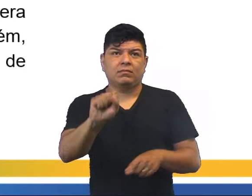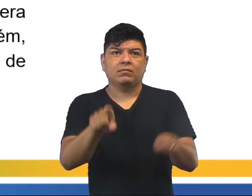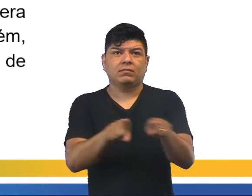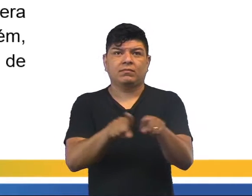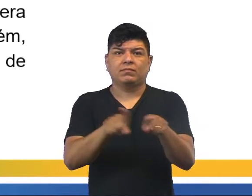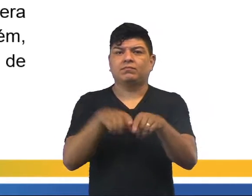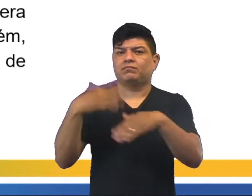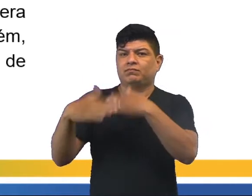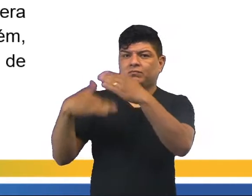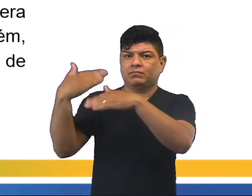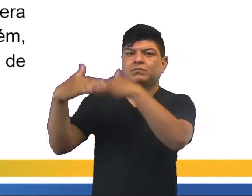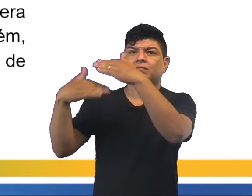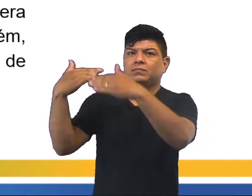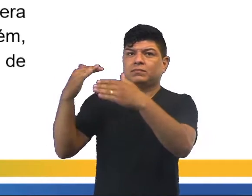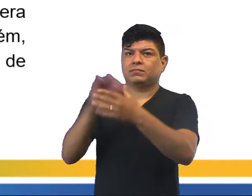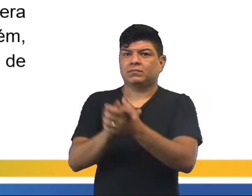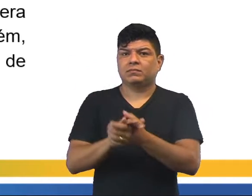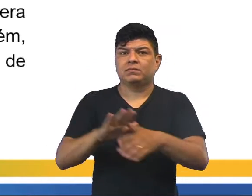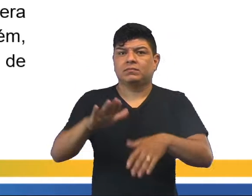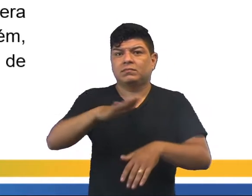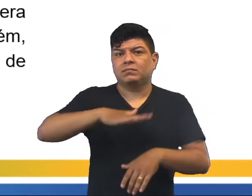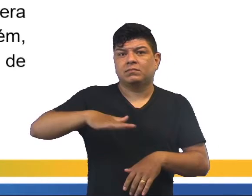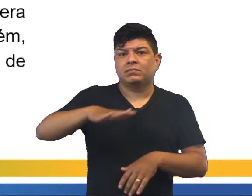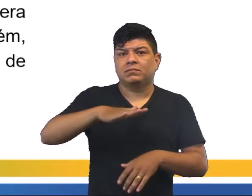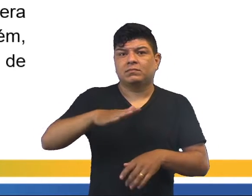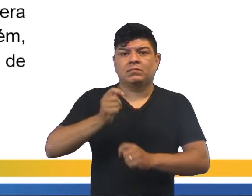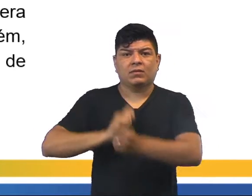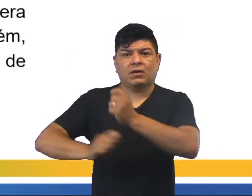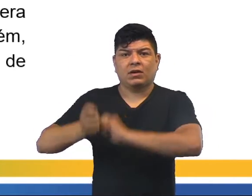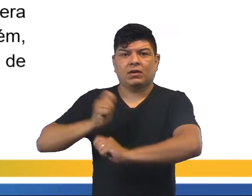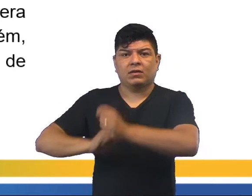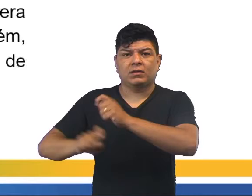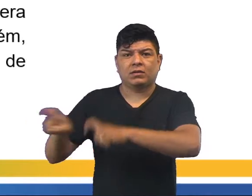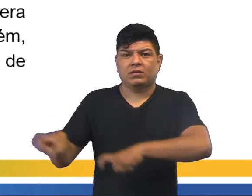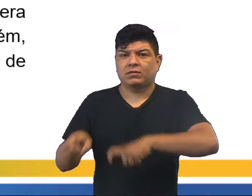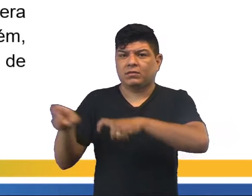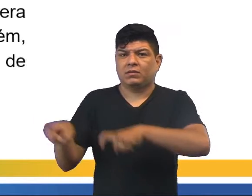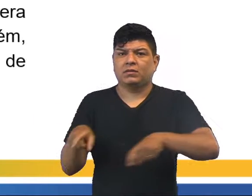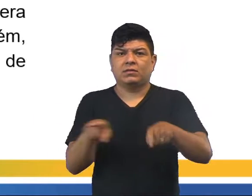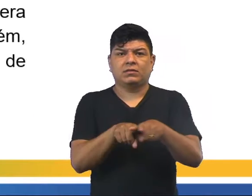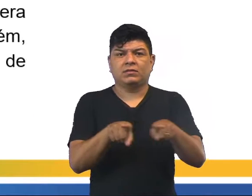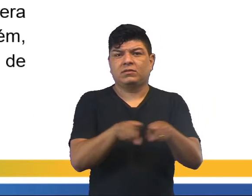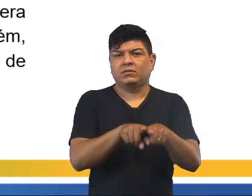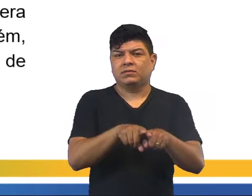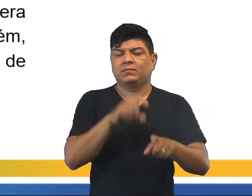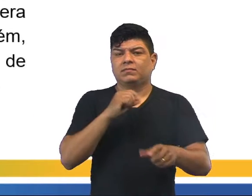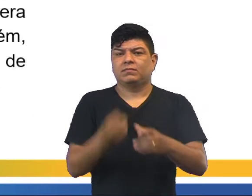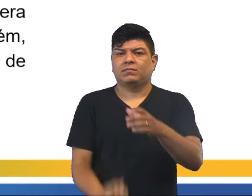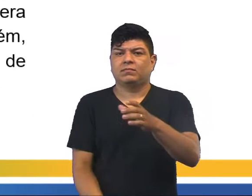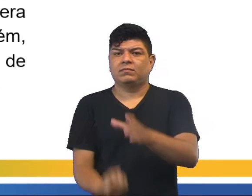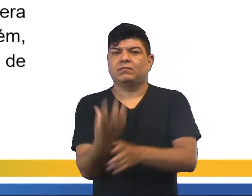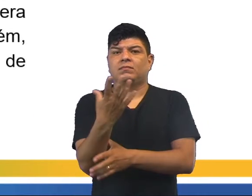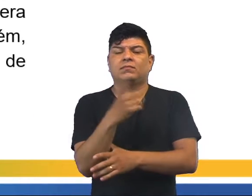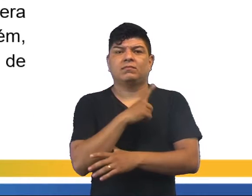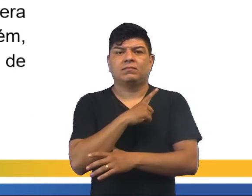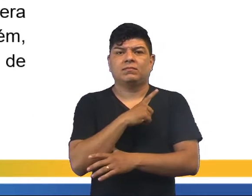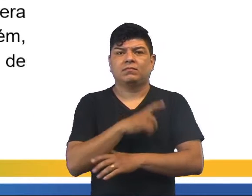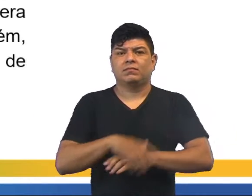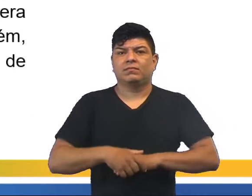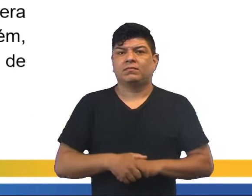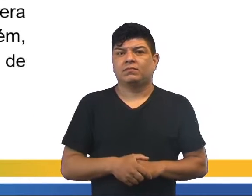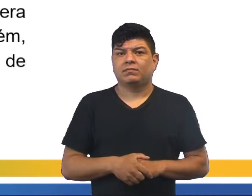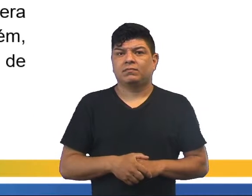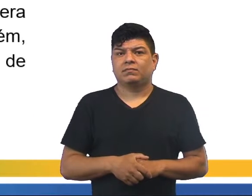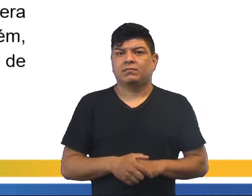se desenvolve, né, na base da economia agrícola, e que era formada